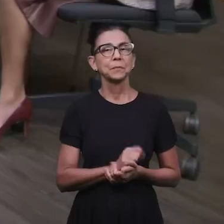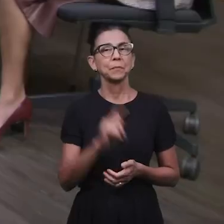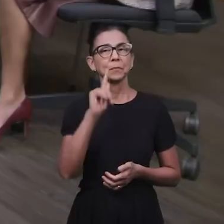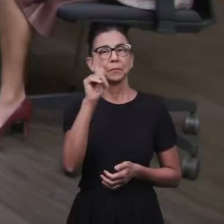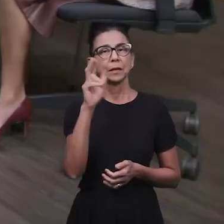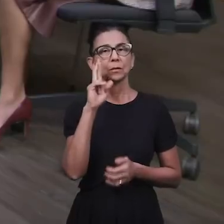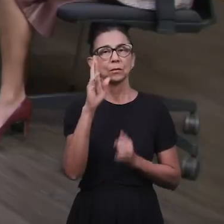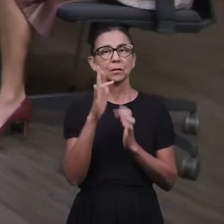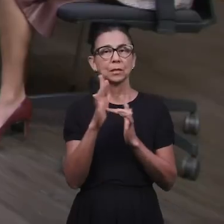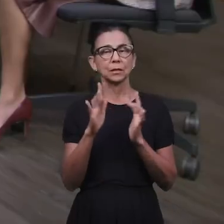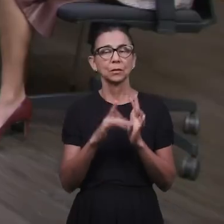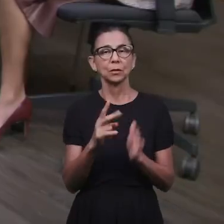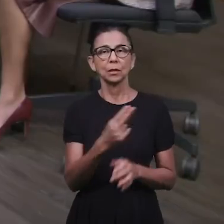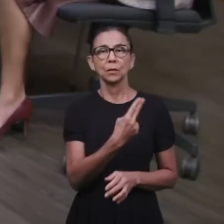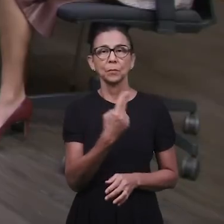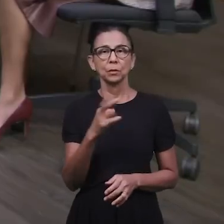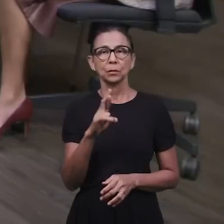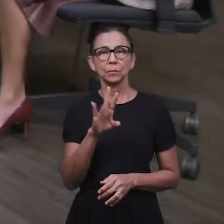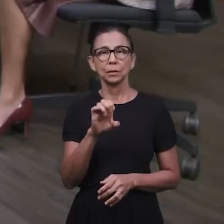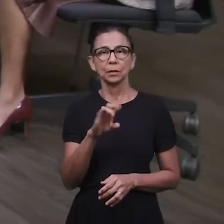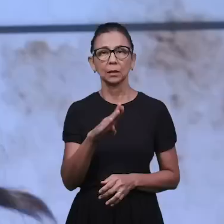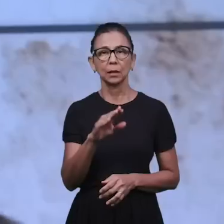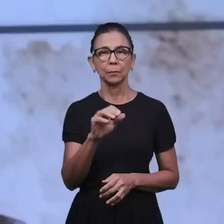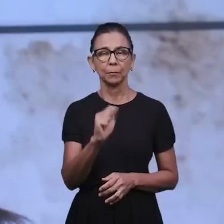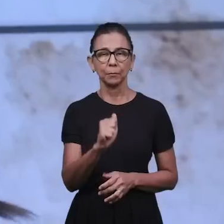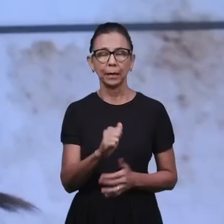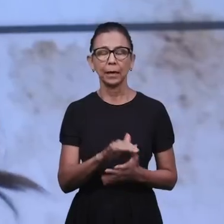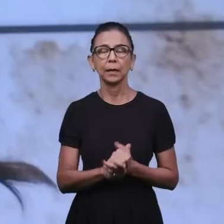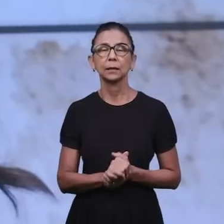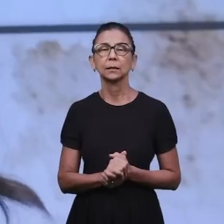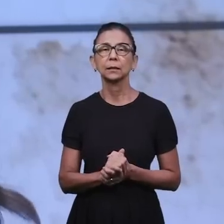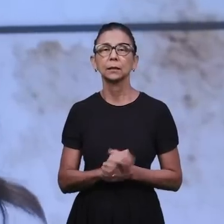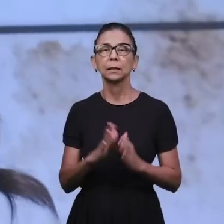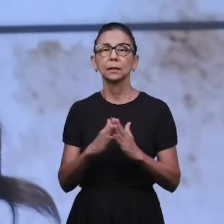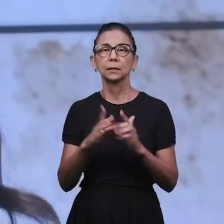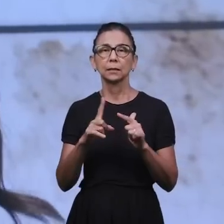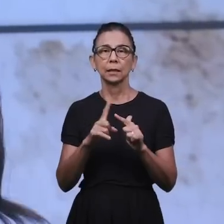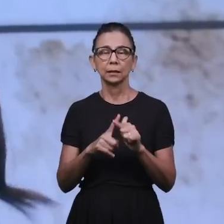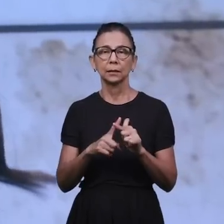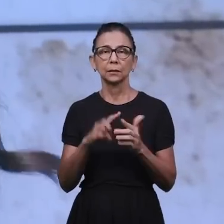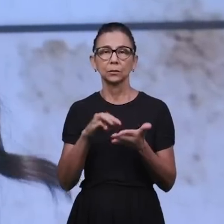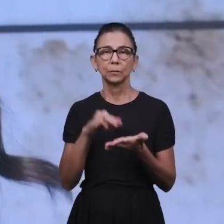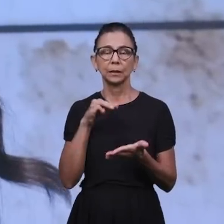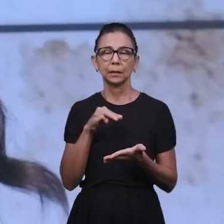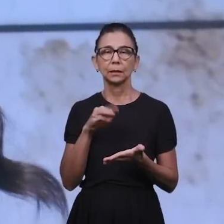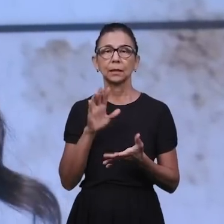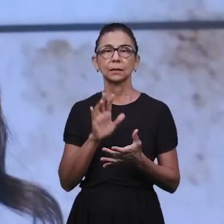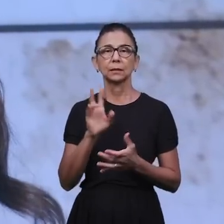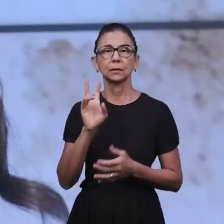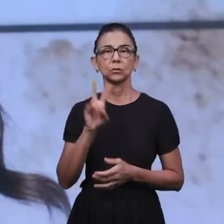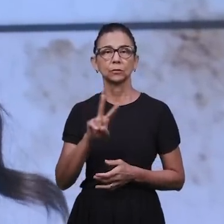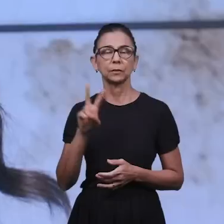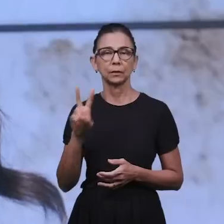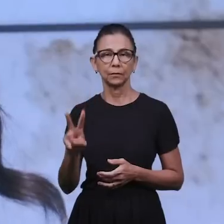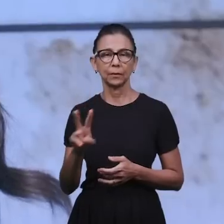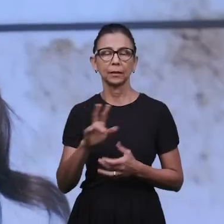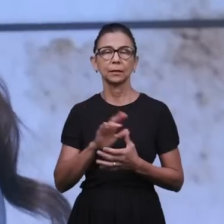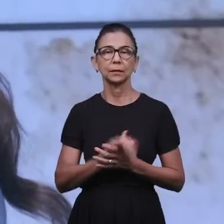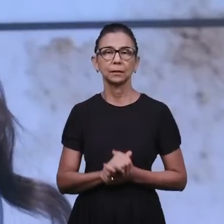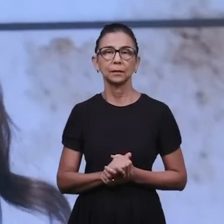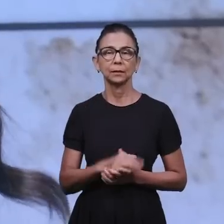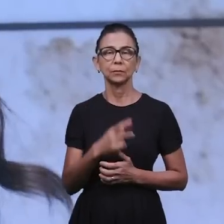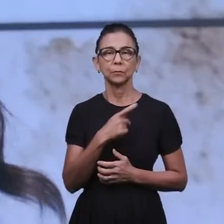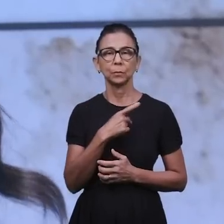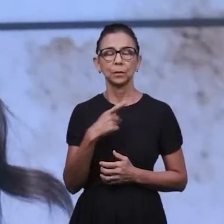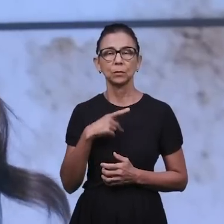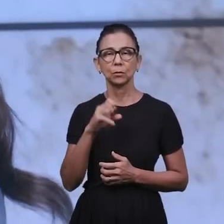A paz do Senhor a todos. Meu nome é Rebeca, sou da igreja de Aribirium, sob o ministério do pastor Ailton. E para iniciar a nossa